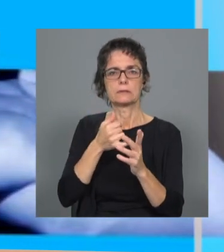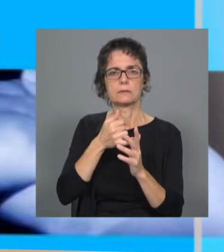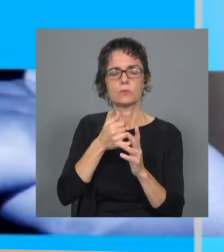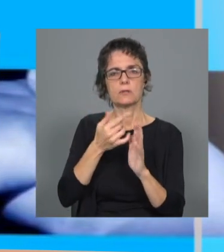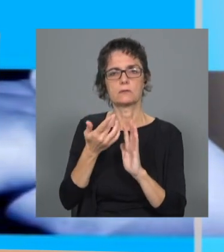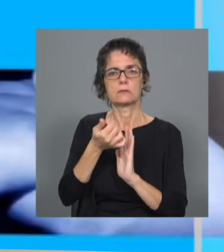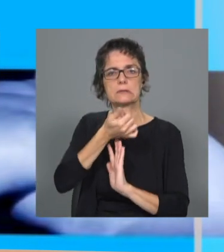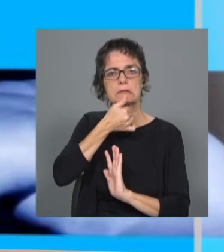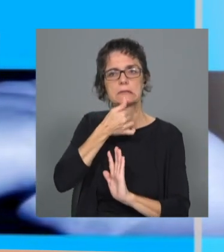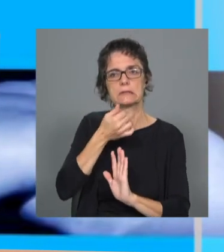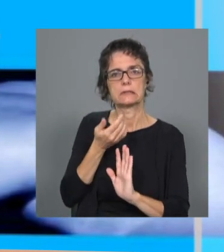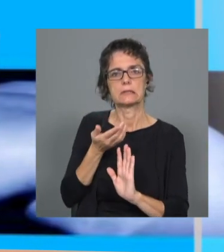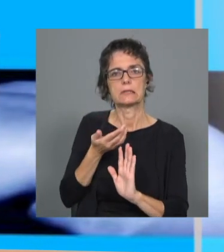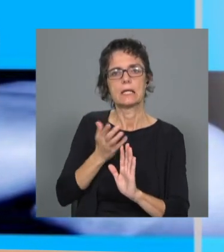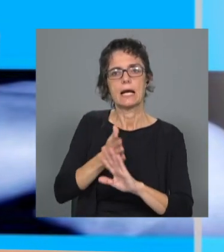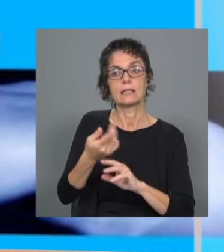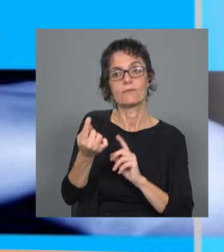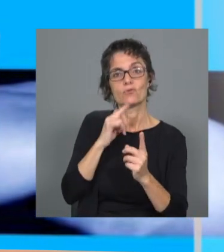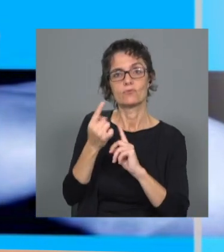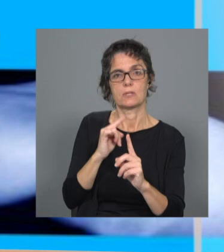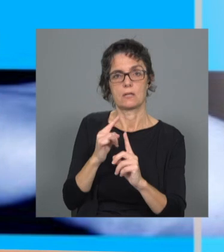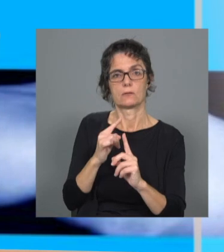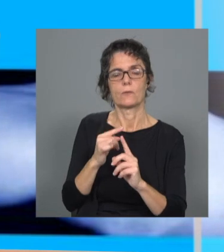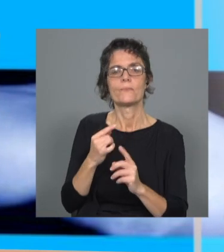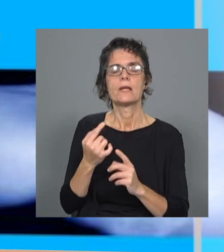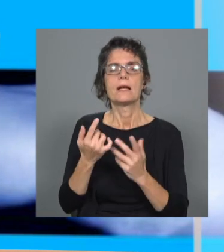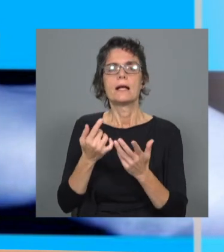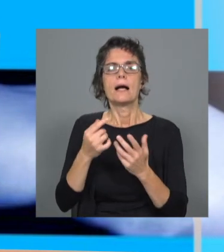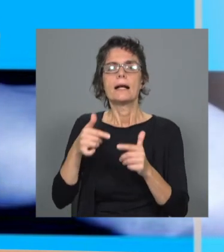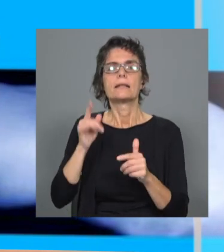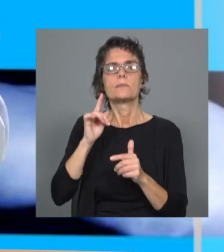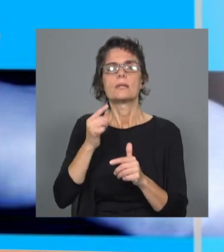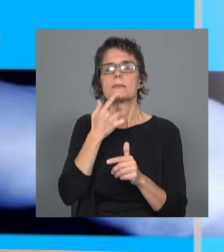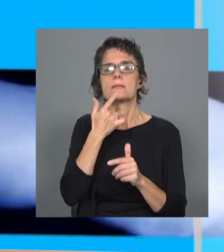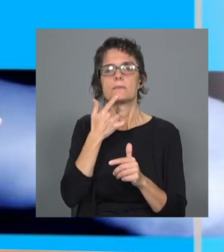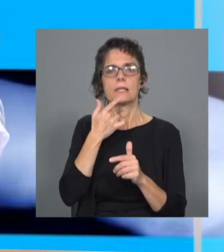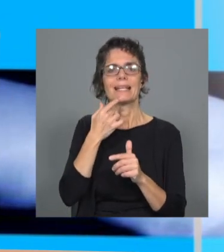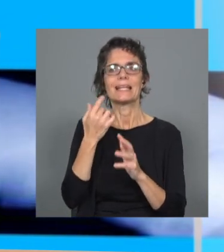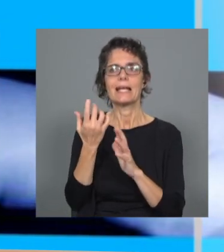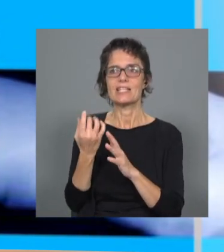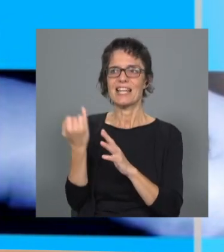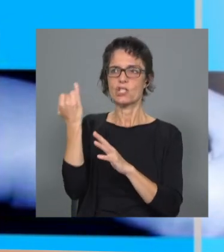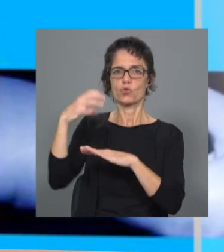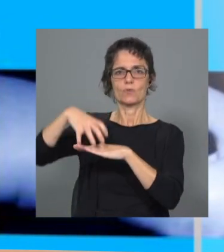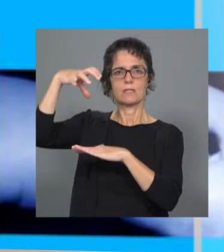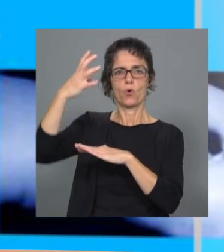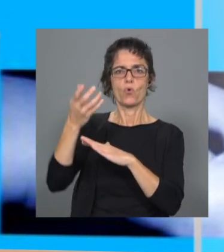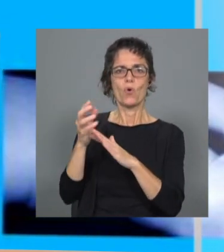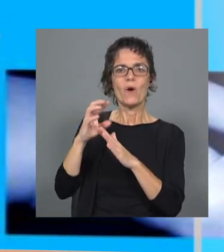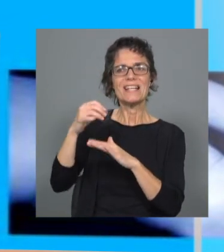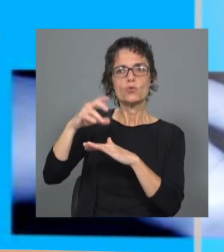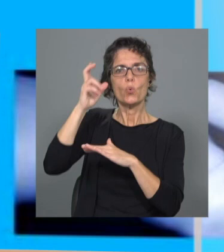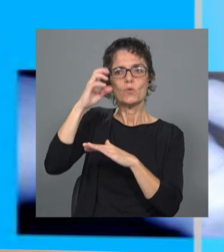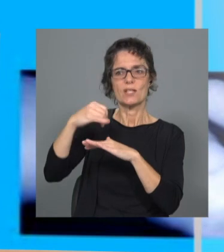muitas vezes ficamos nessa parte institucionalizada e aqui o conceito é de um alargamento mais genérico e mais abrangente